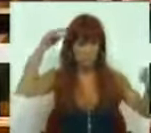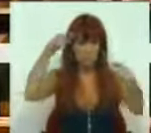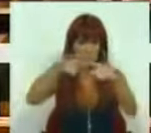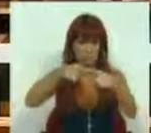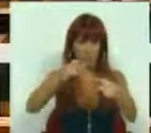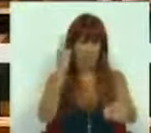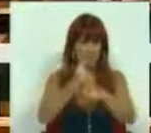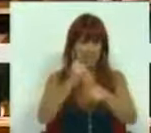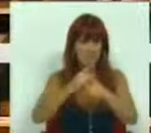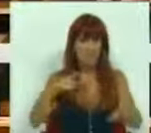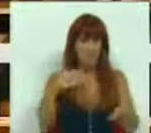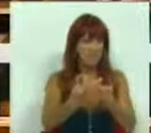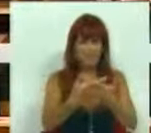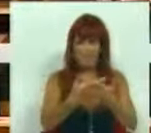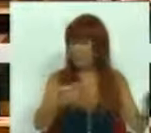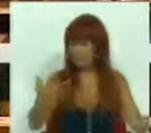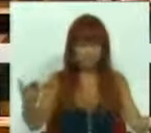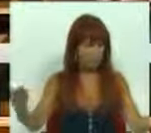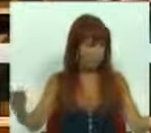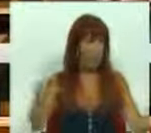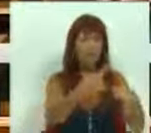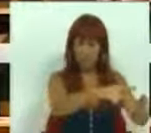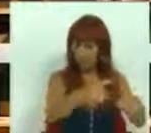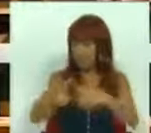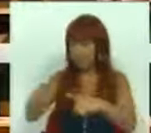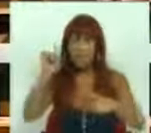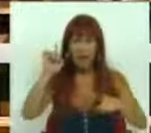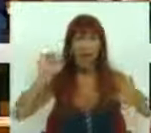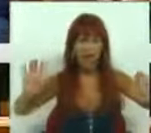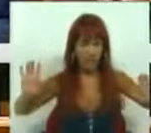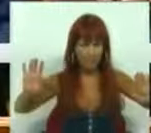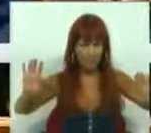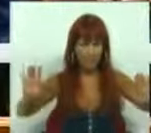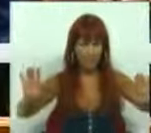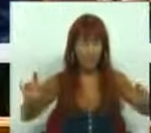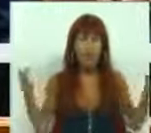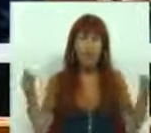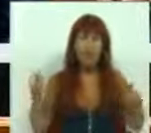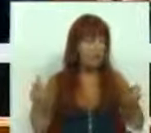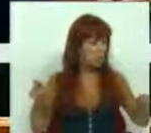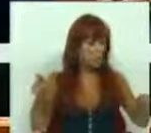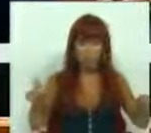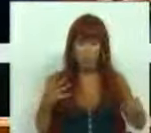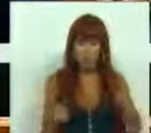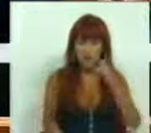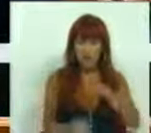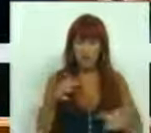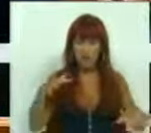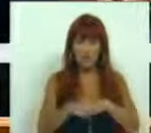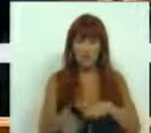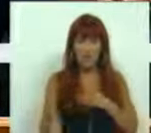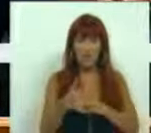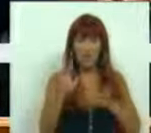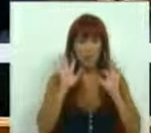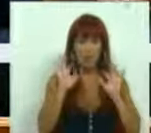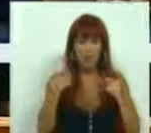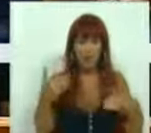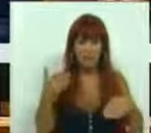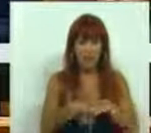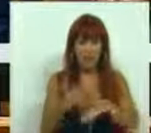para os mesmos fins, apresentam, porém, diferenças relevantes. Se é certo que ambas criam uma rede nacional de cuidados